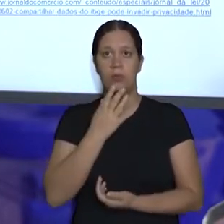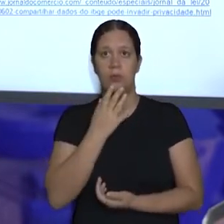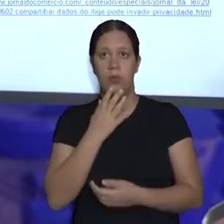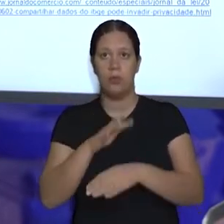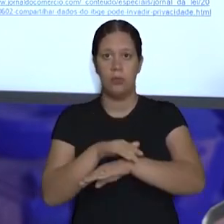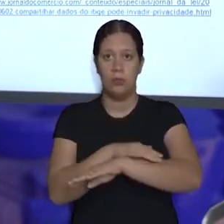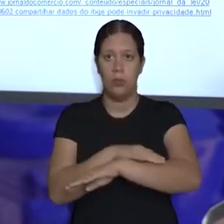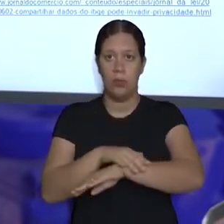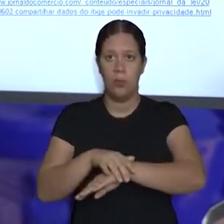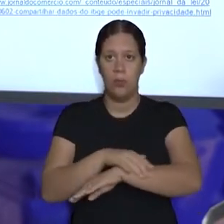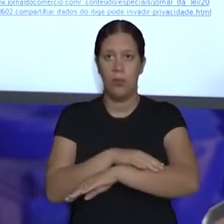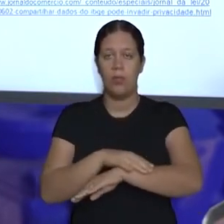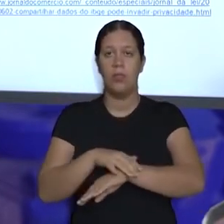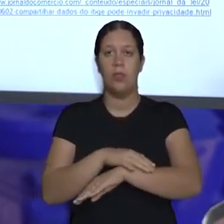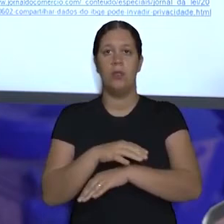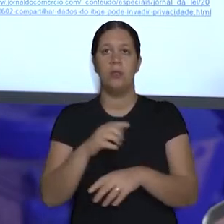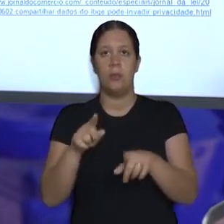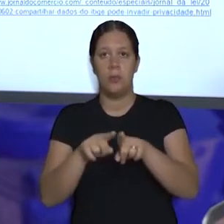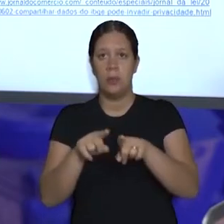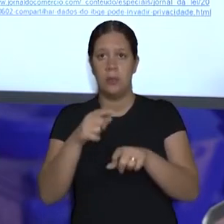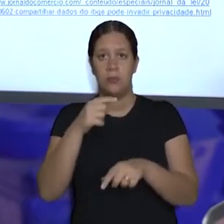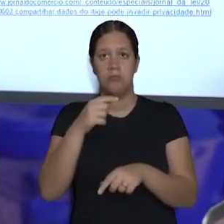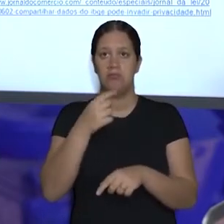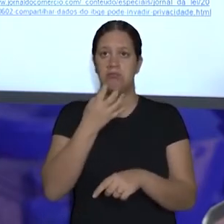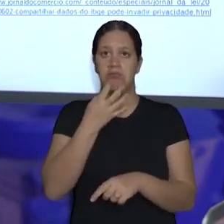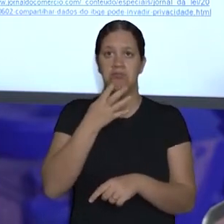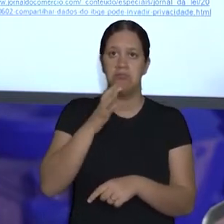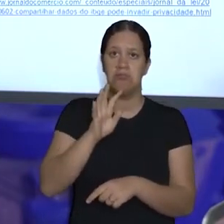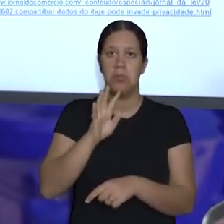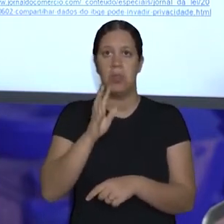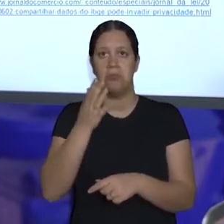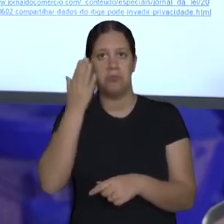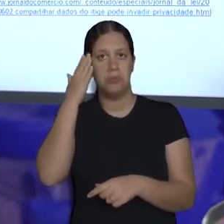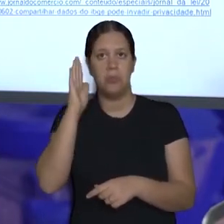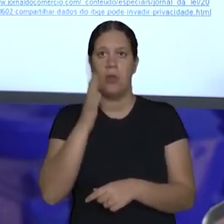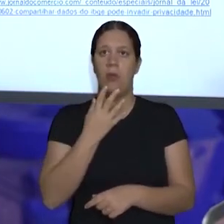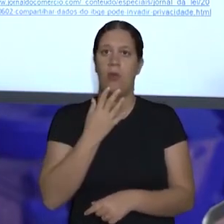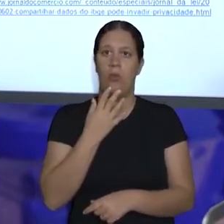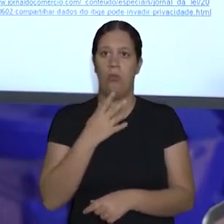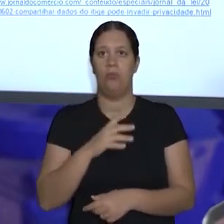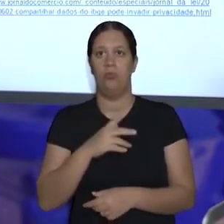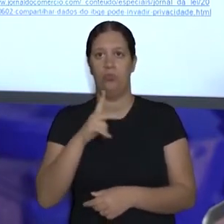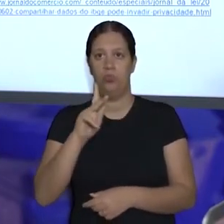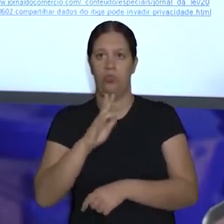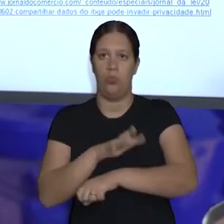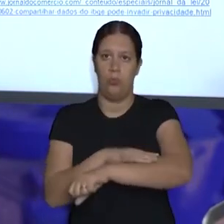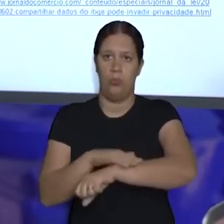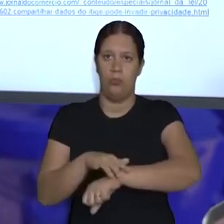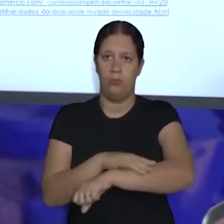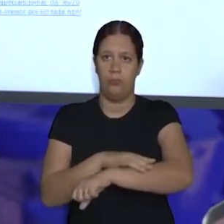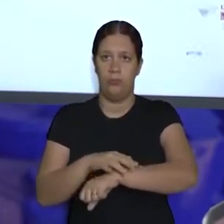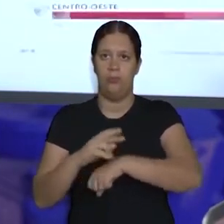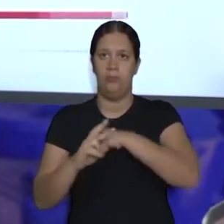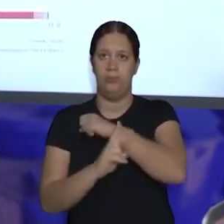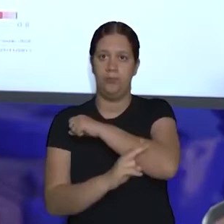essa possibilidade da não declaração, se você não se identifica com nenhum desses grupos.